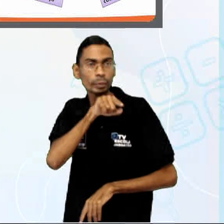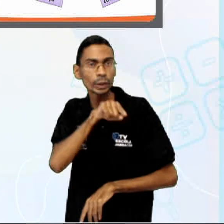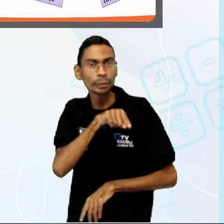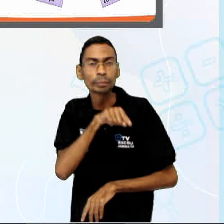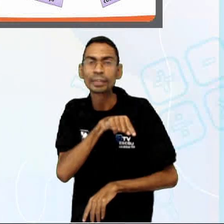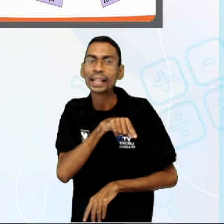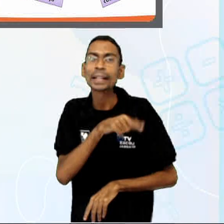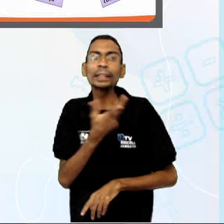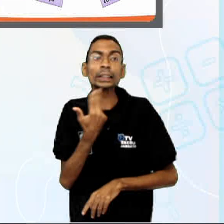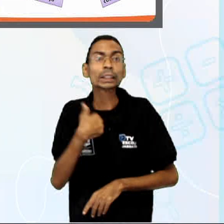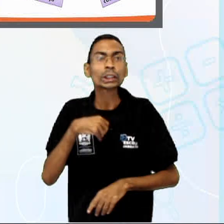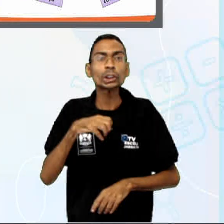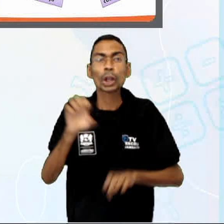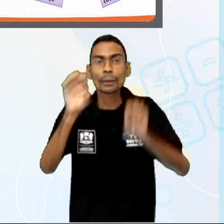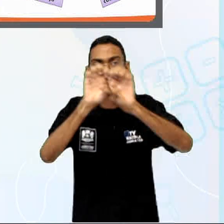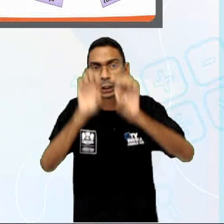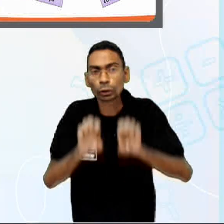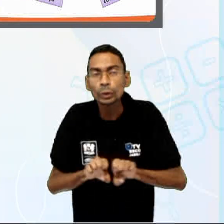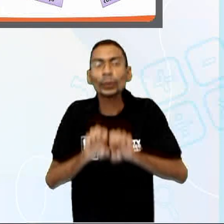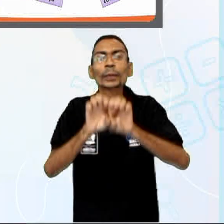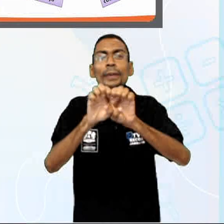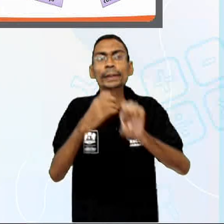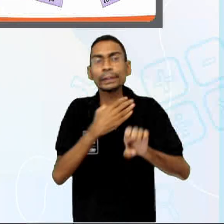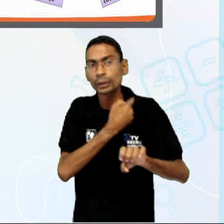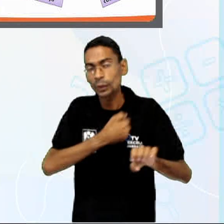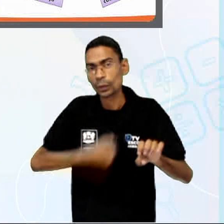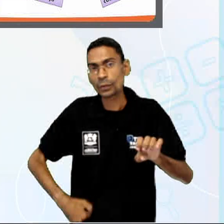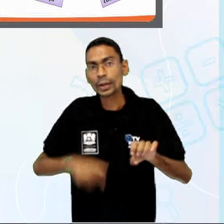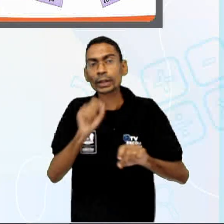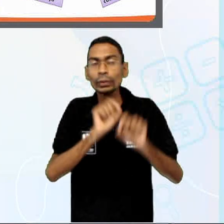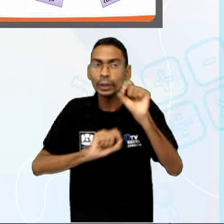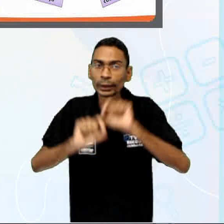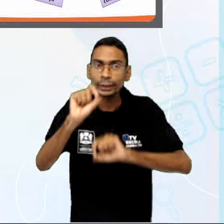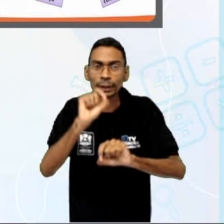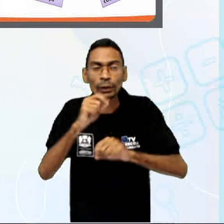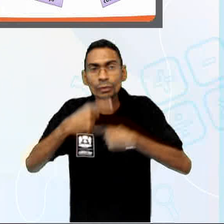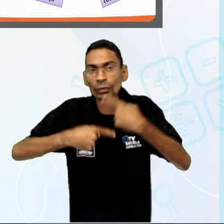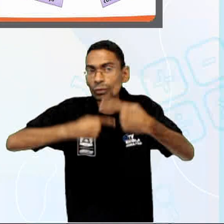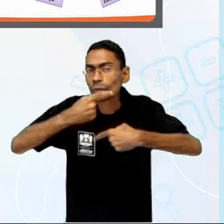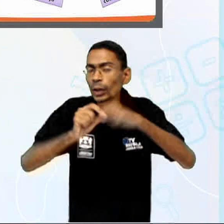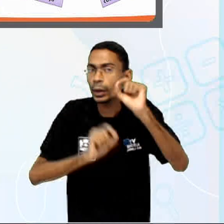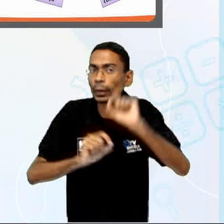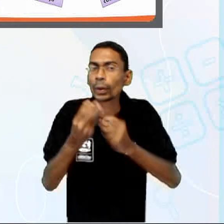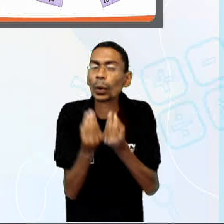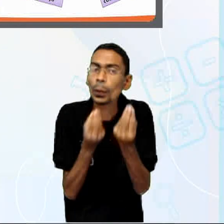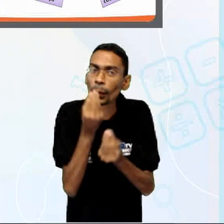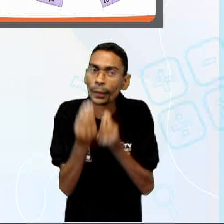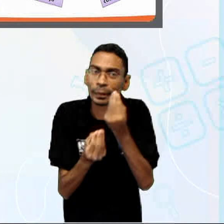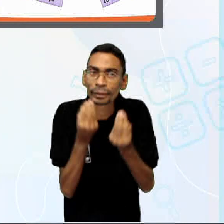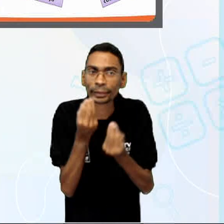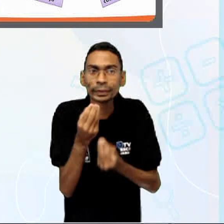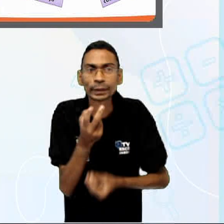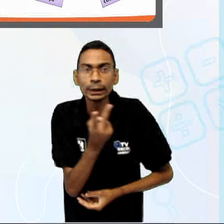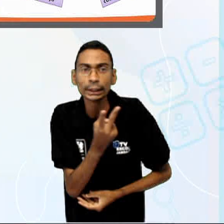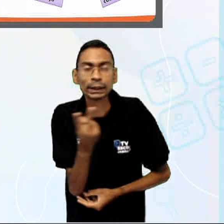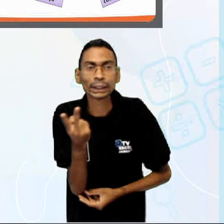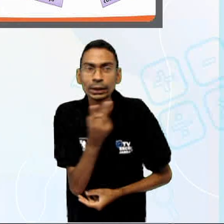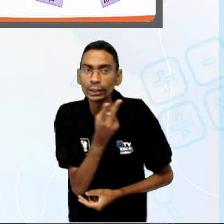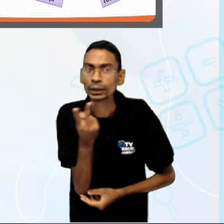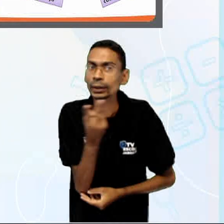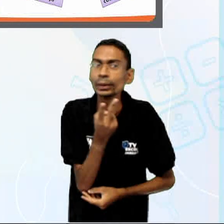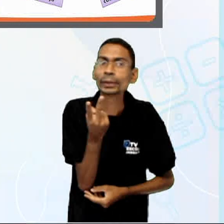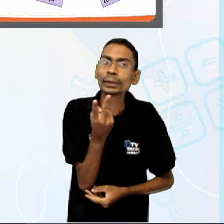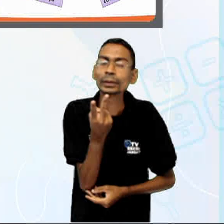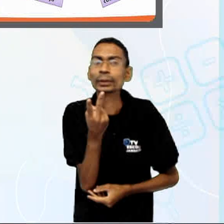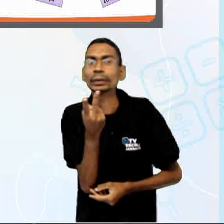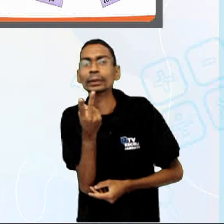essa estrutura do governo geral, ela funcionava basicamente assim, ó. Você tem esse esquema aí de lado da tela, onde